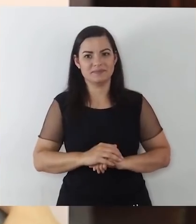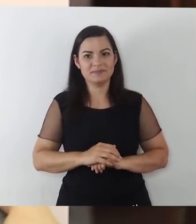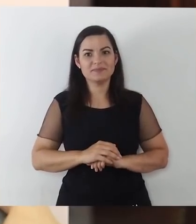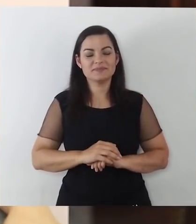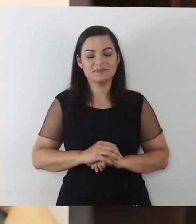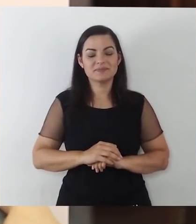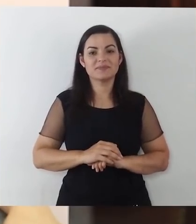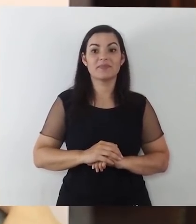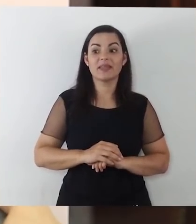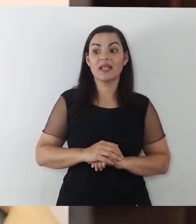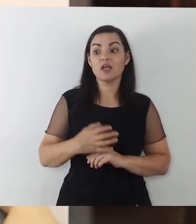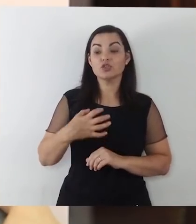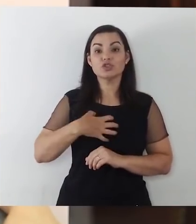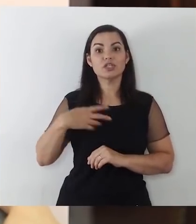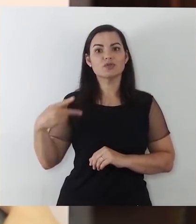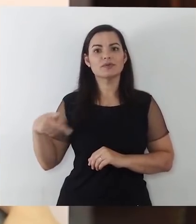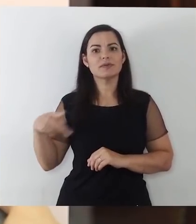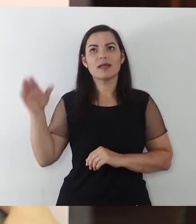aqui.